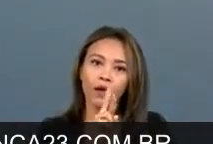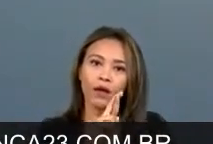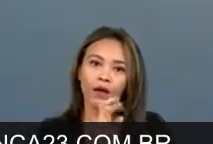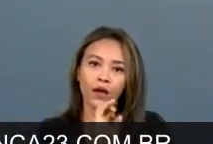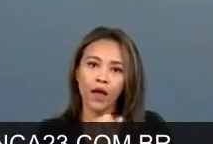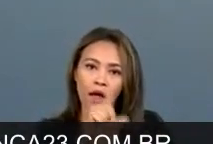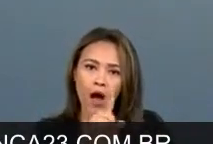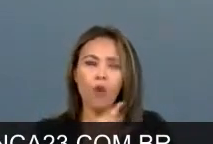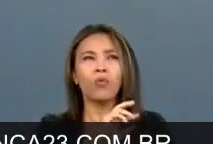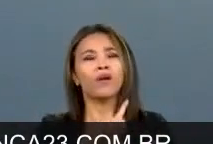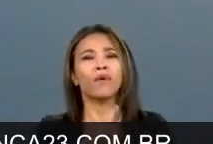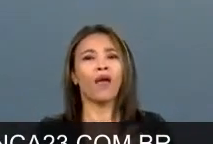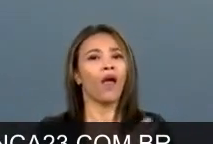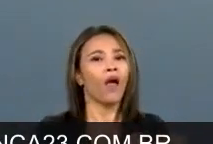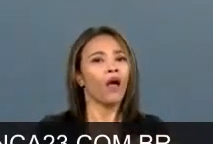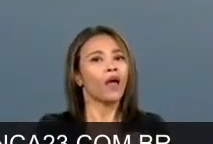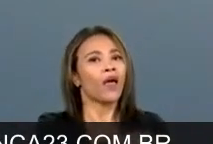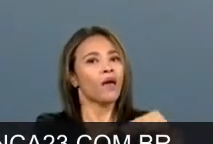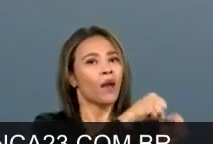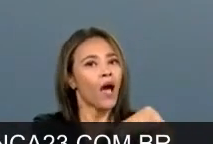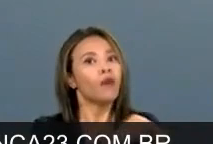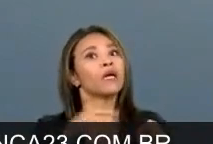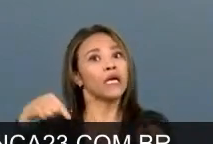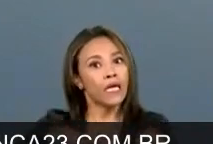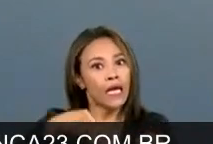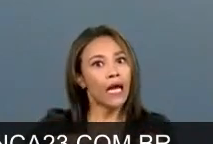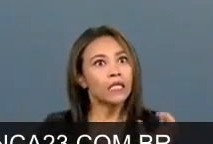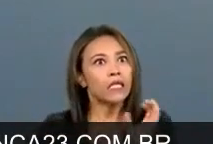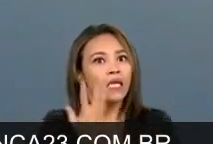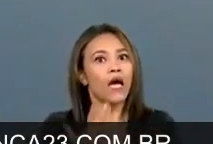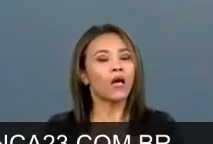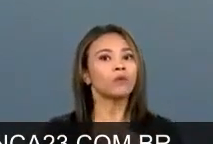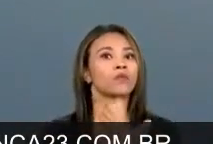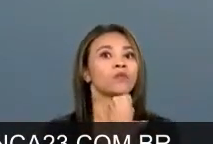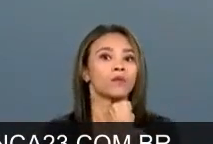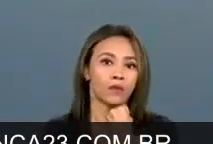autoridades regulatórias criaram mecanismos de proteção dos correntistas e do sistema bancário.